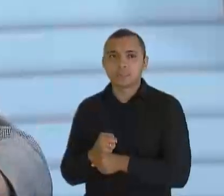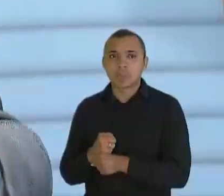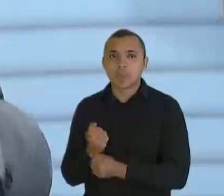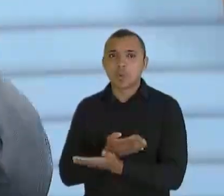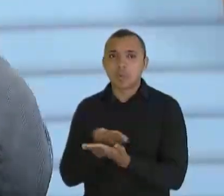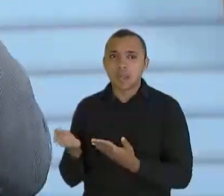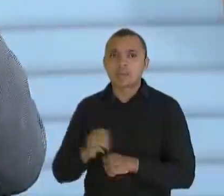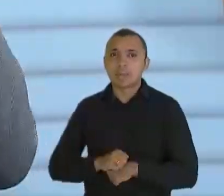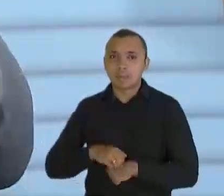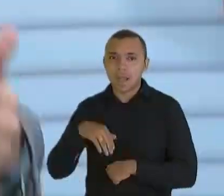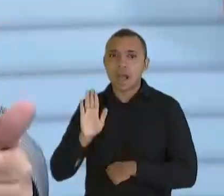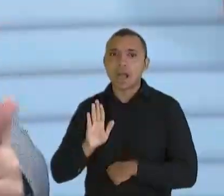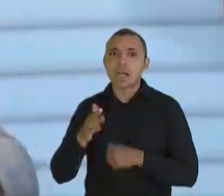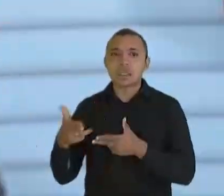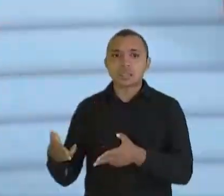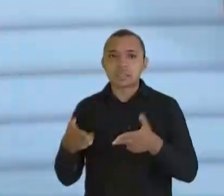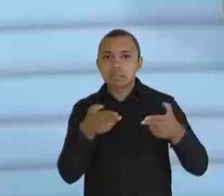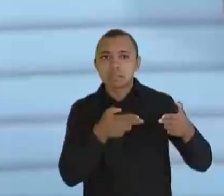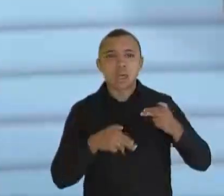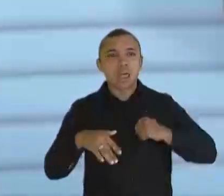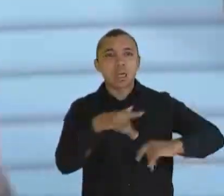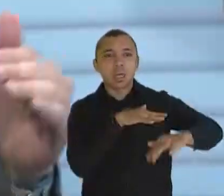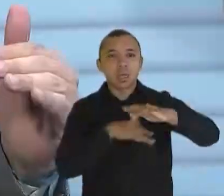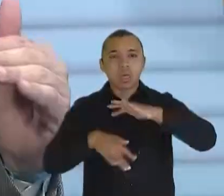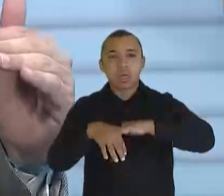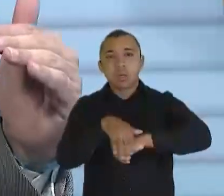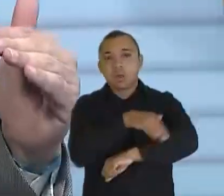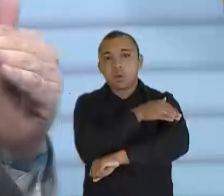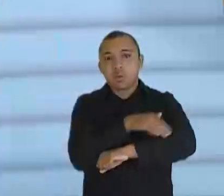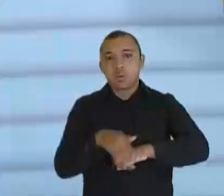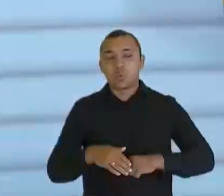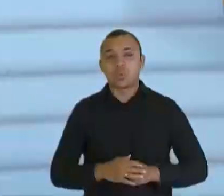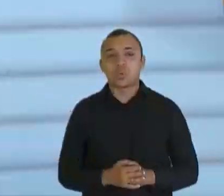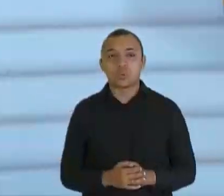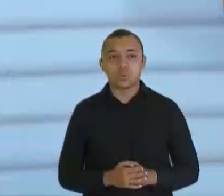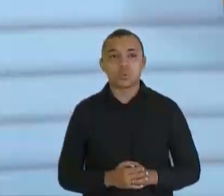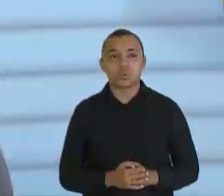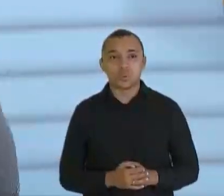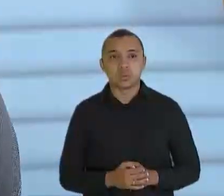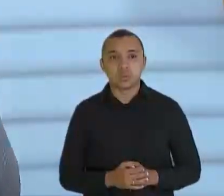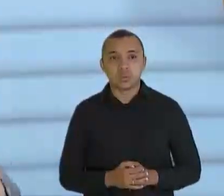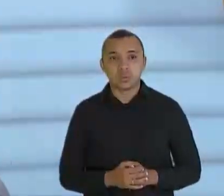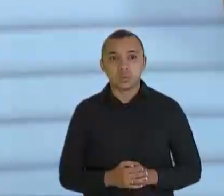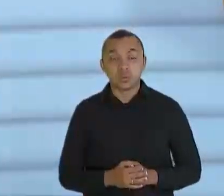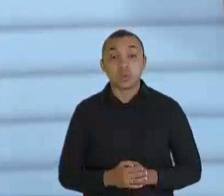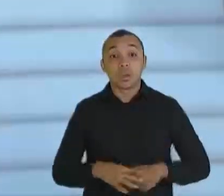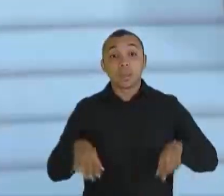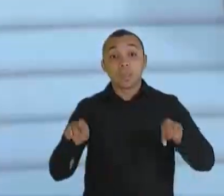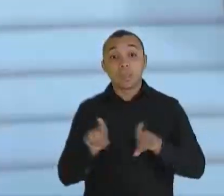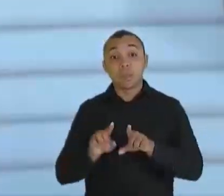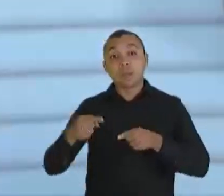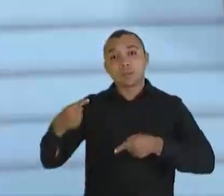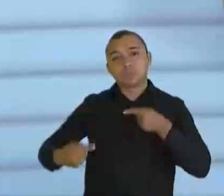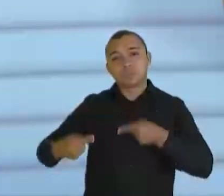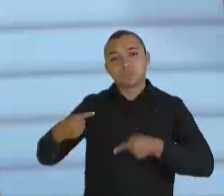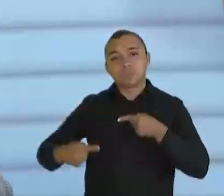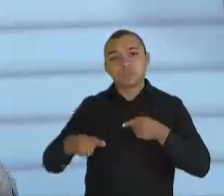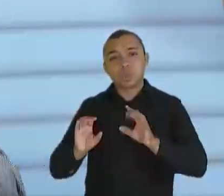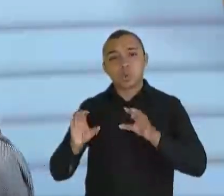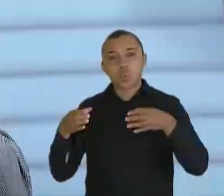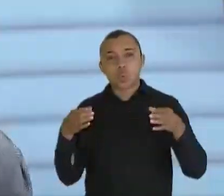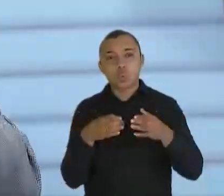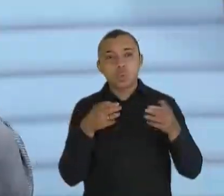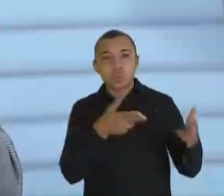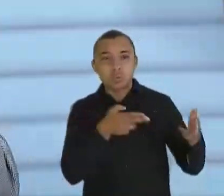em circulação, aumenta, né, também a disputa e a presença desses grupos armados nos